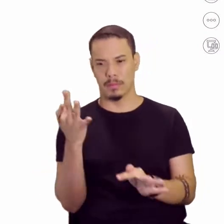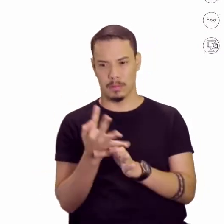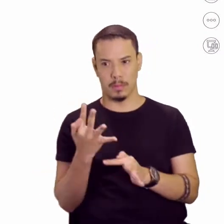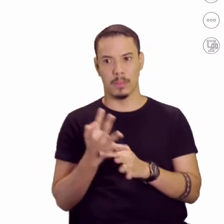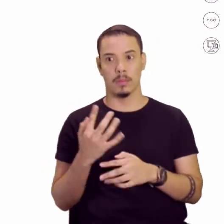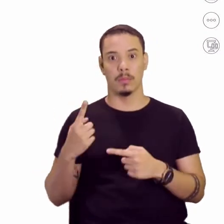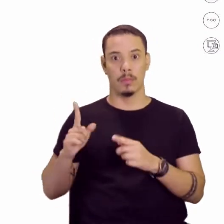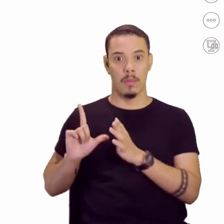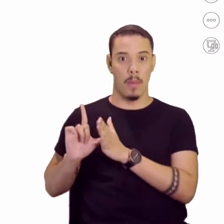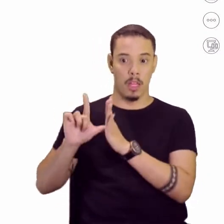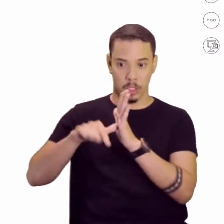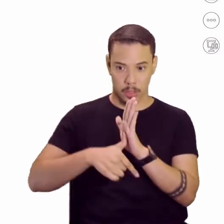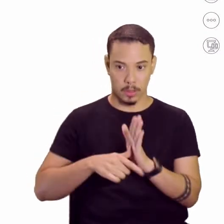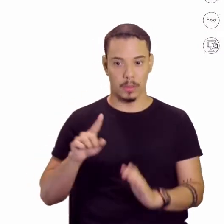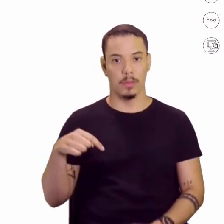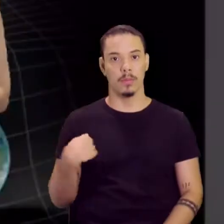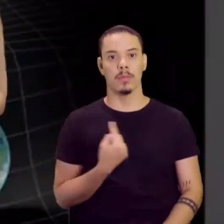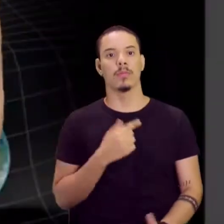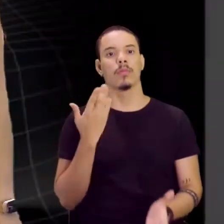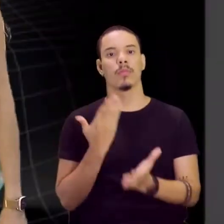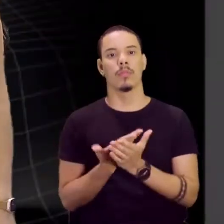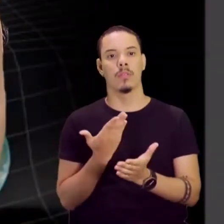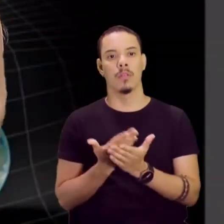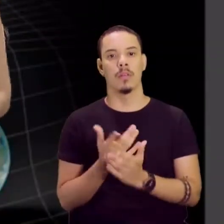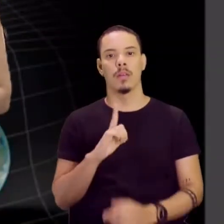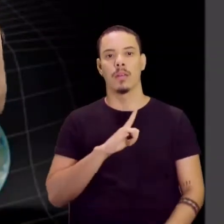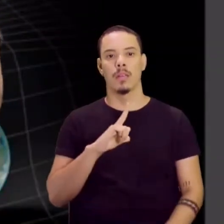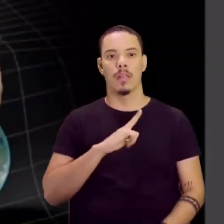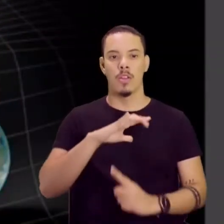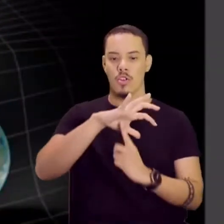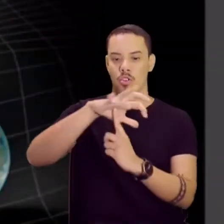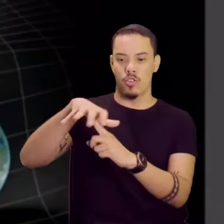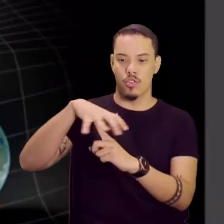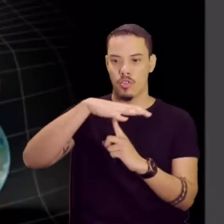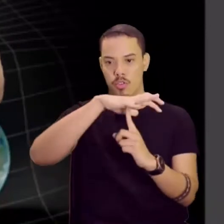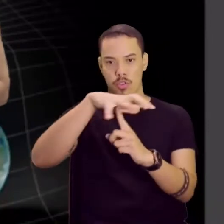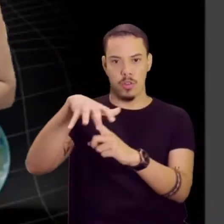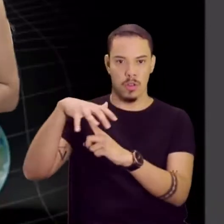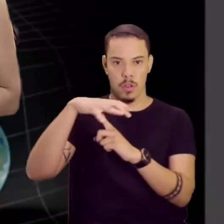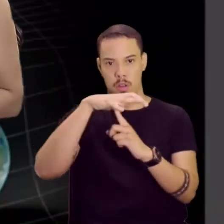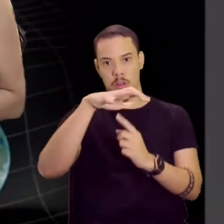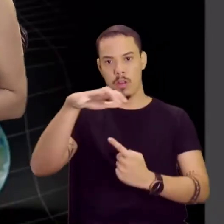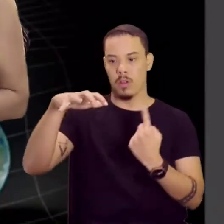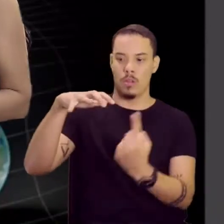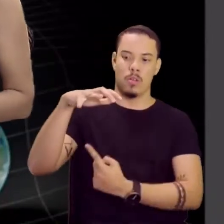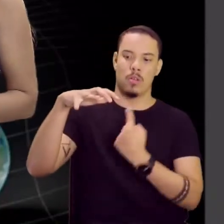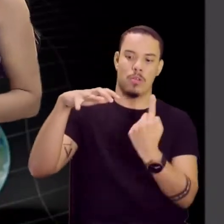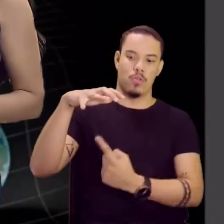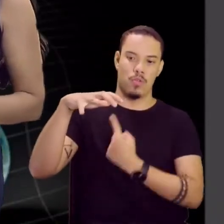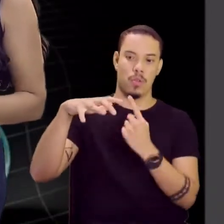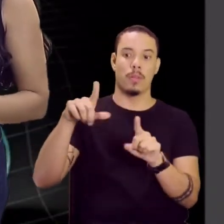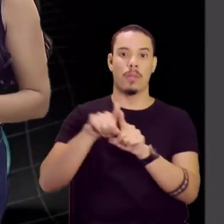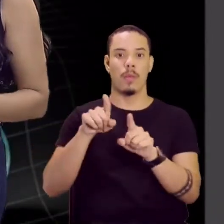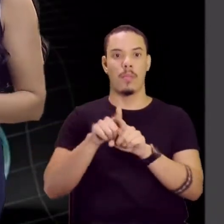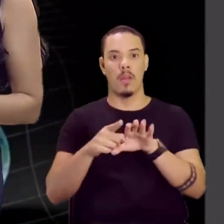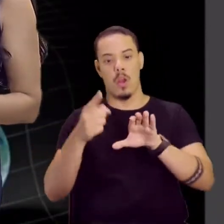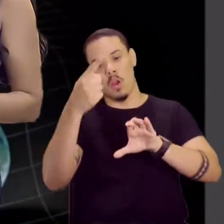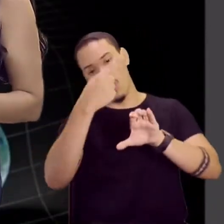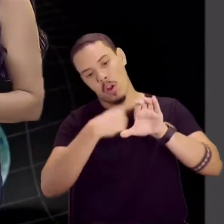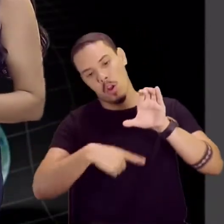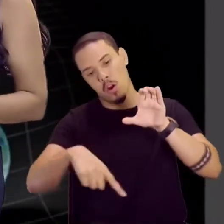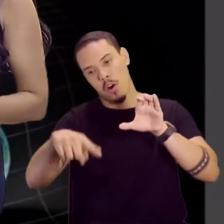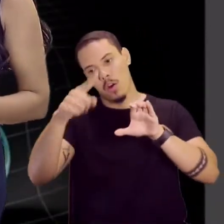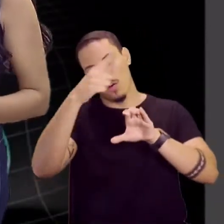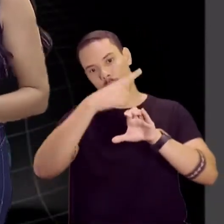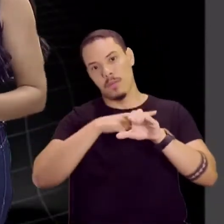sobre a questão do chama de chapéu mexicano, que ele começa a girar e balançar, a roda gigante mesmo, que é que você senta na